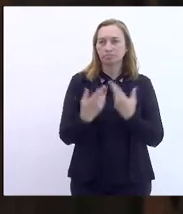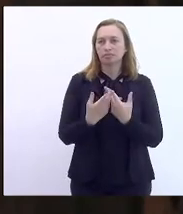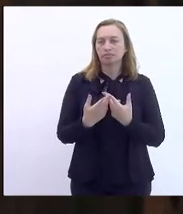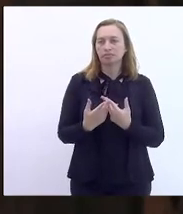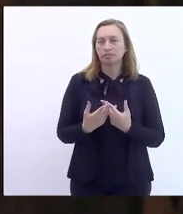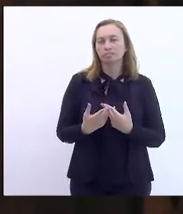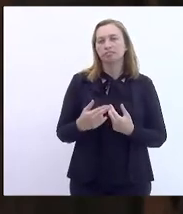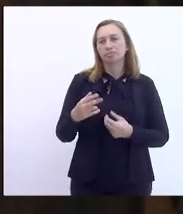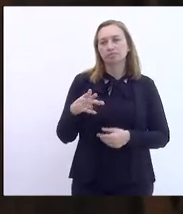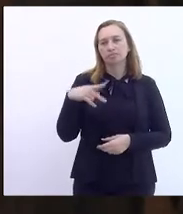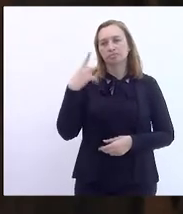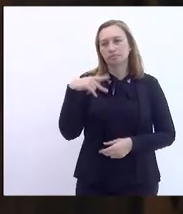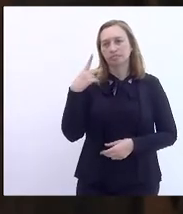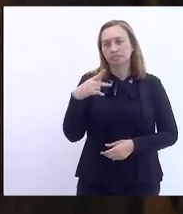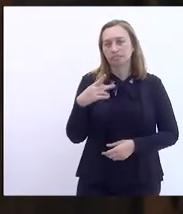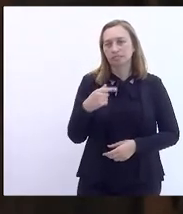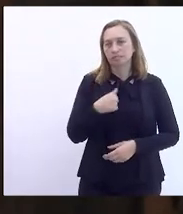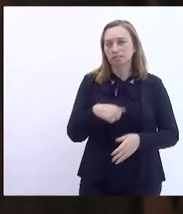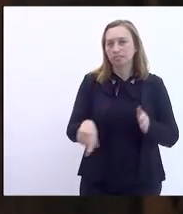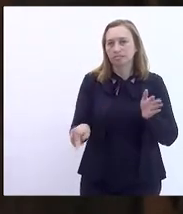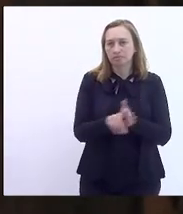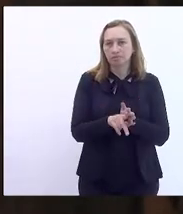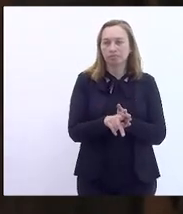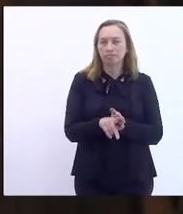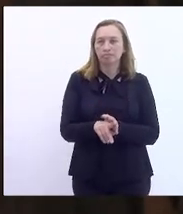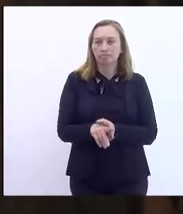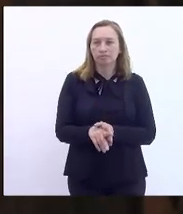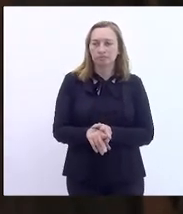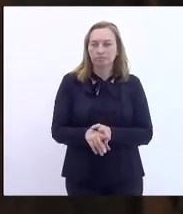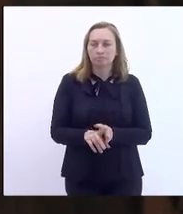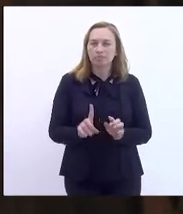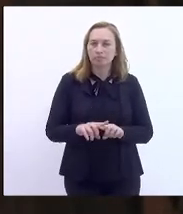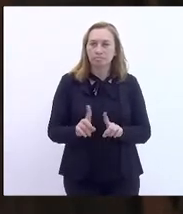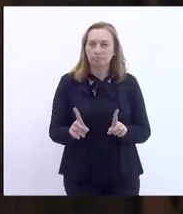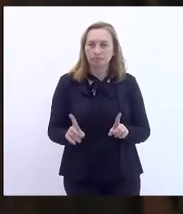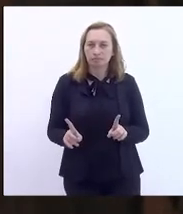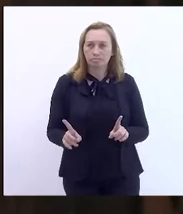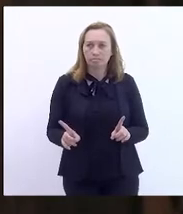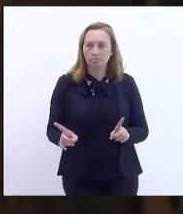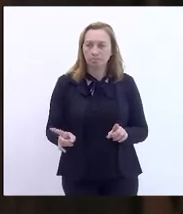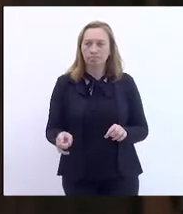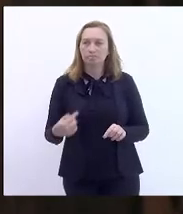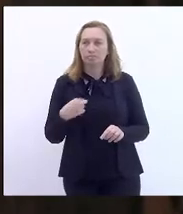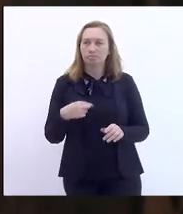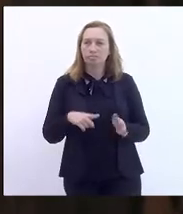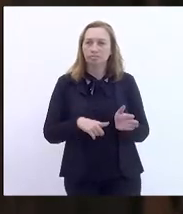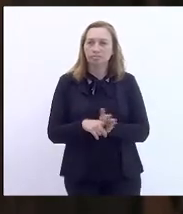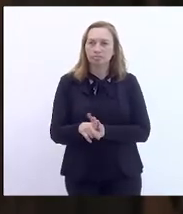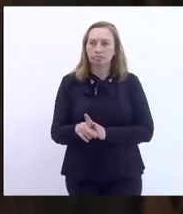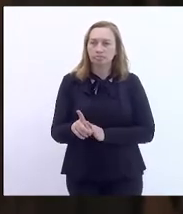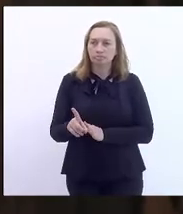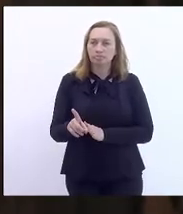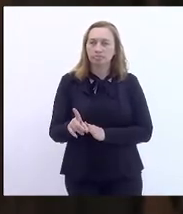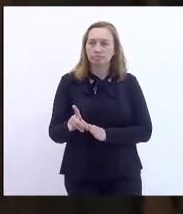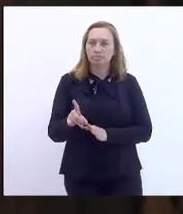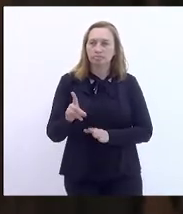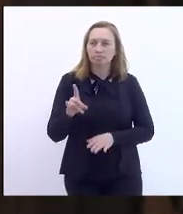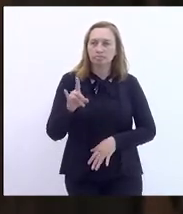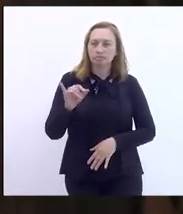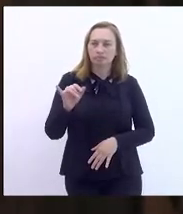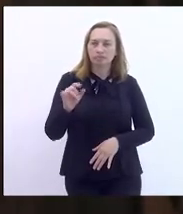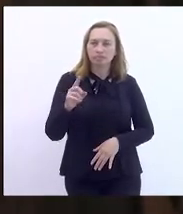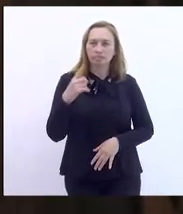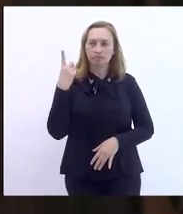relação aquele do qual faço parte mas eu tava perguntando para Dani que arquitetura